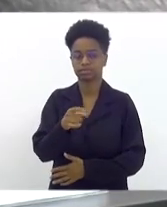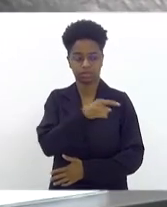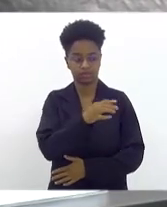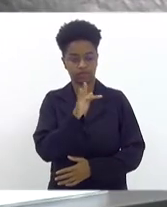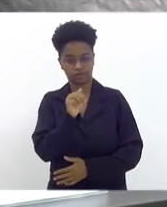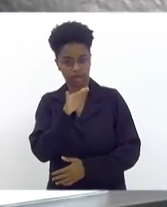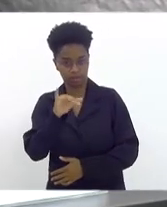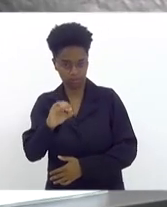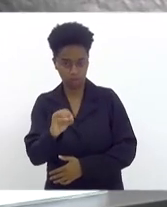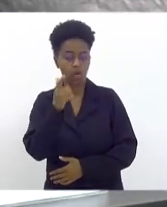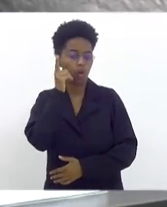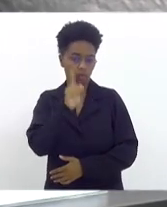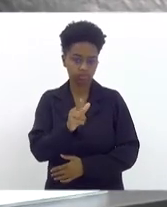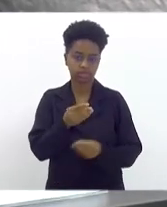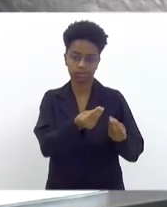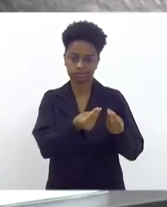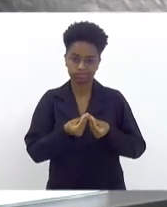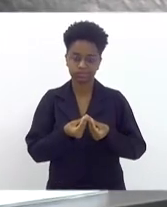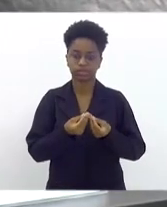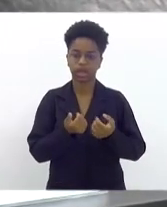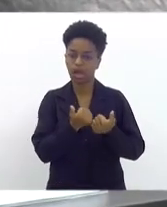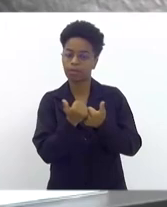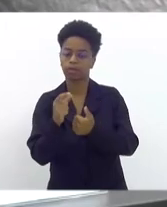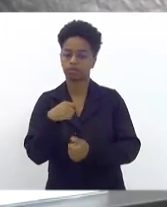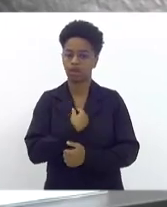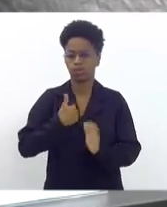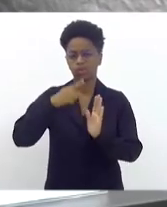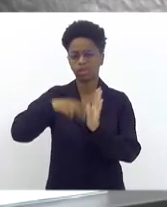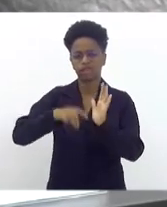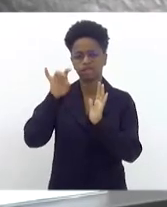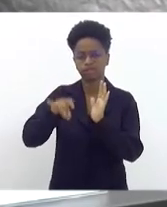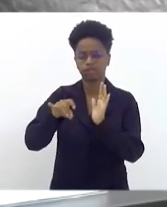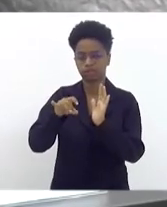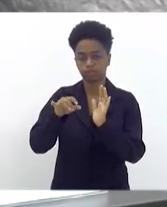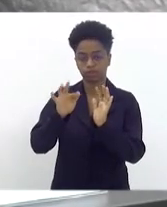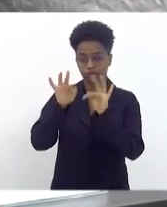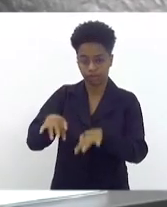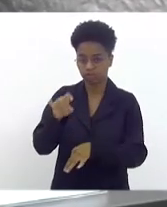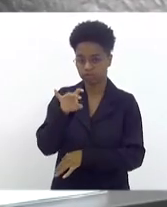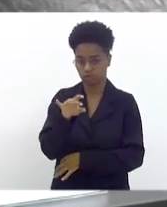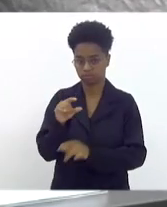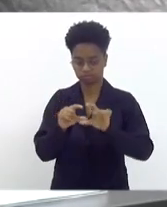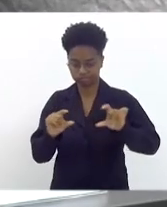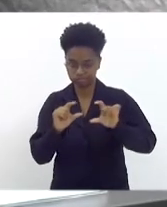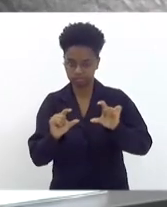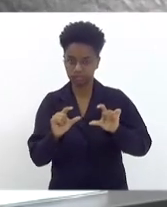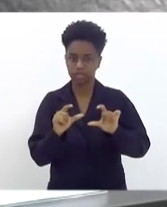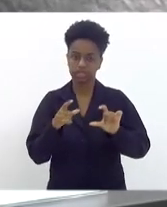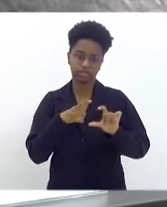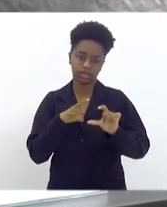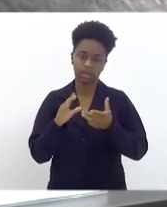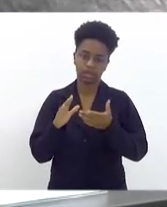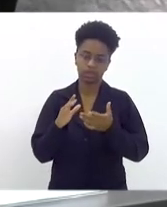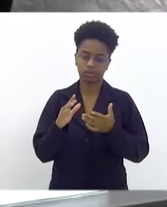Silva vai usar esse expediente aqui. E eu vou ler só o finalzinho do parecer, né? Que são coisas que eu tenho, e o